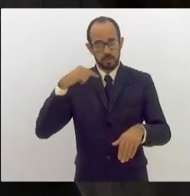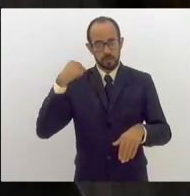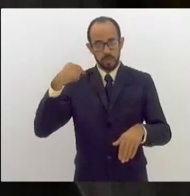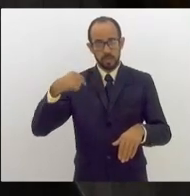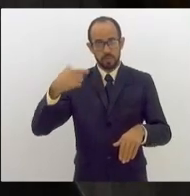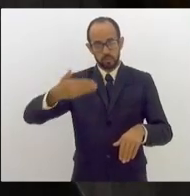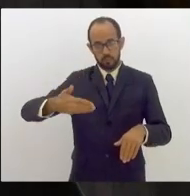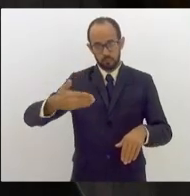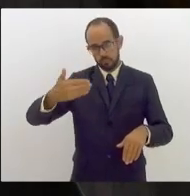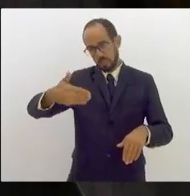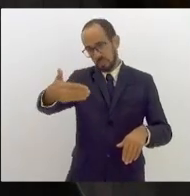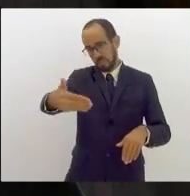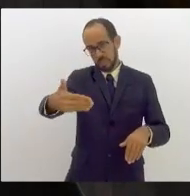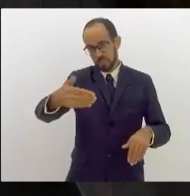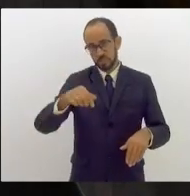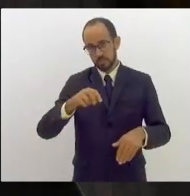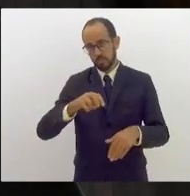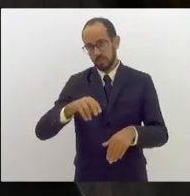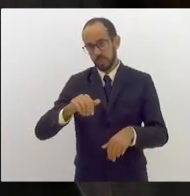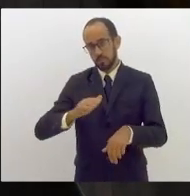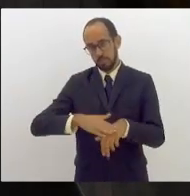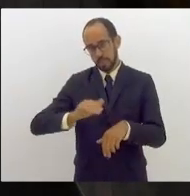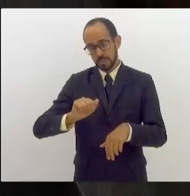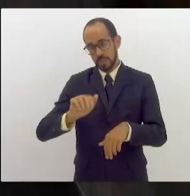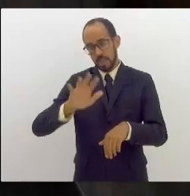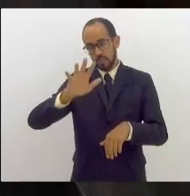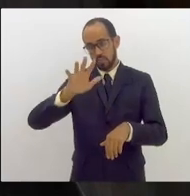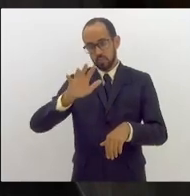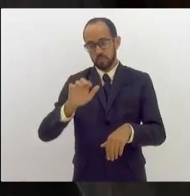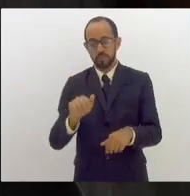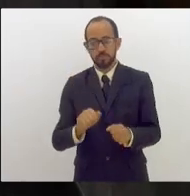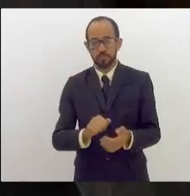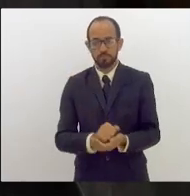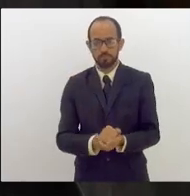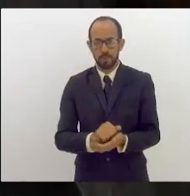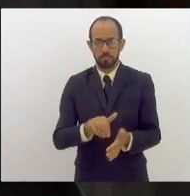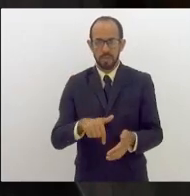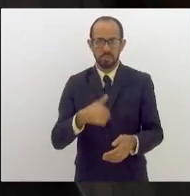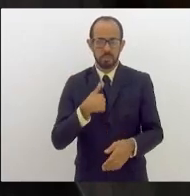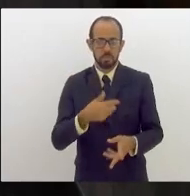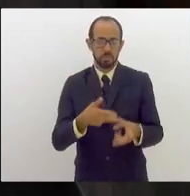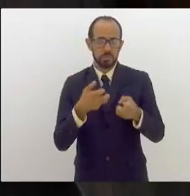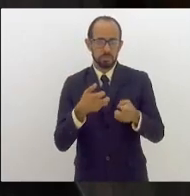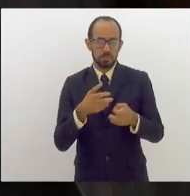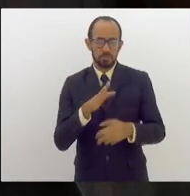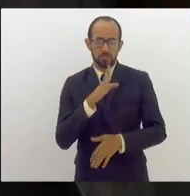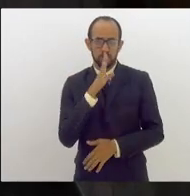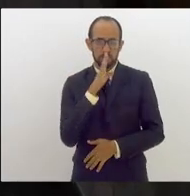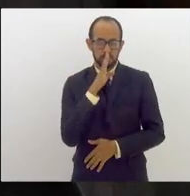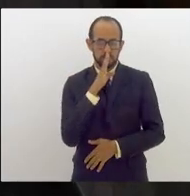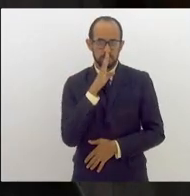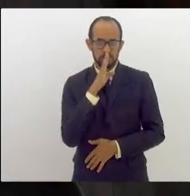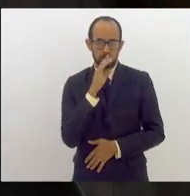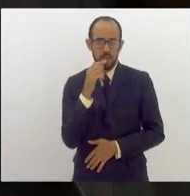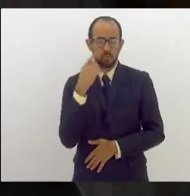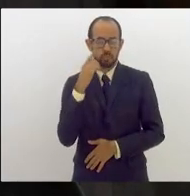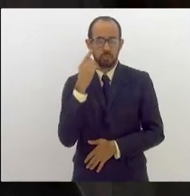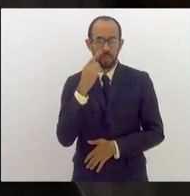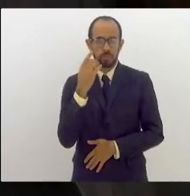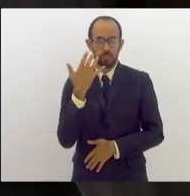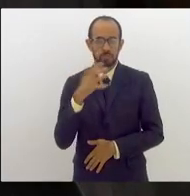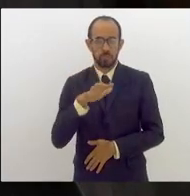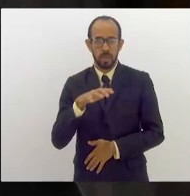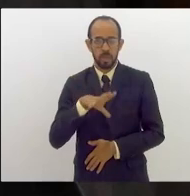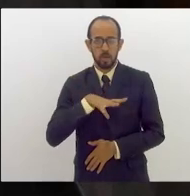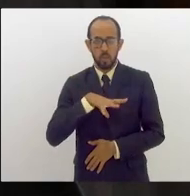você vai pagar mais caro o combustível no entanto eu vi o silêncio aqui dos deputados que não tenha coragem necessária